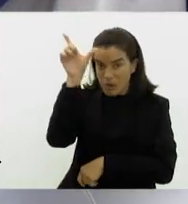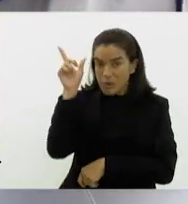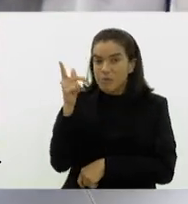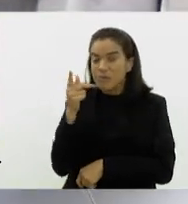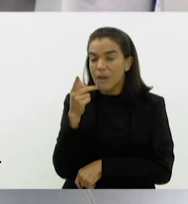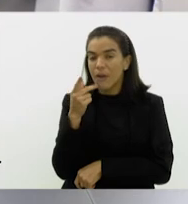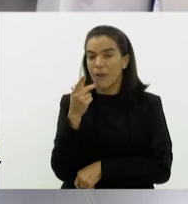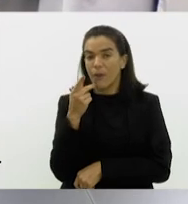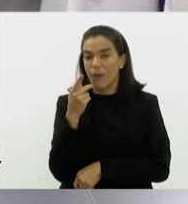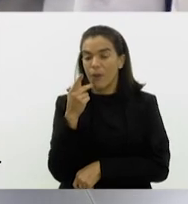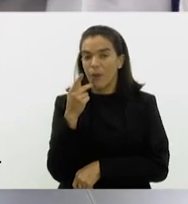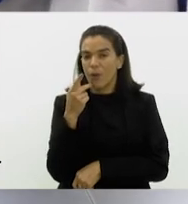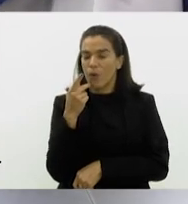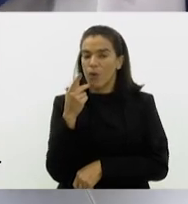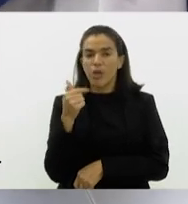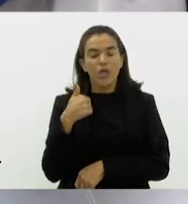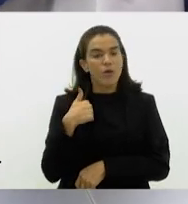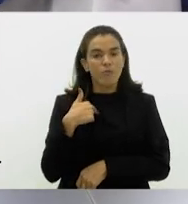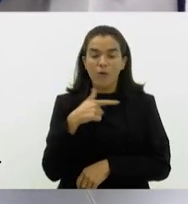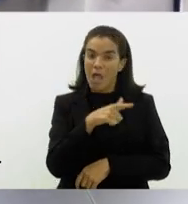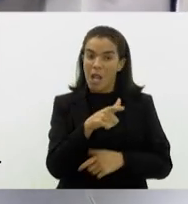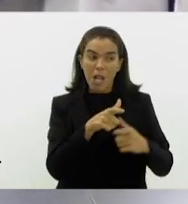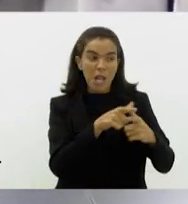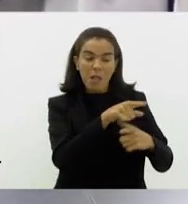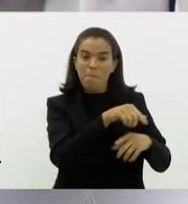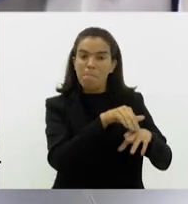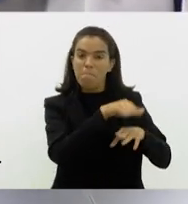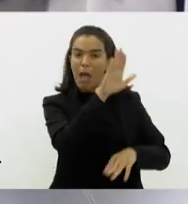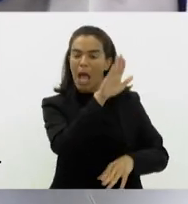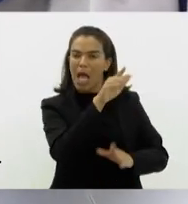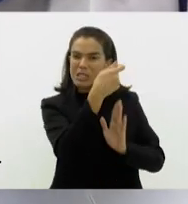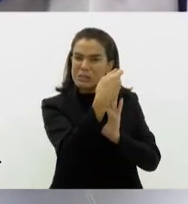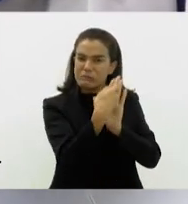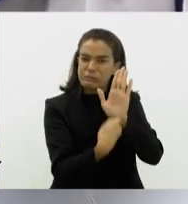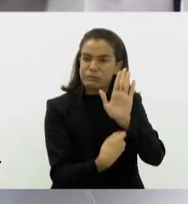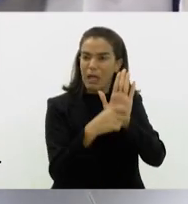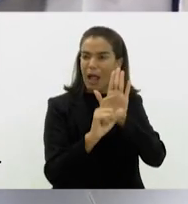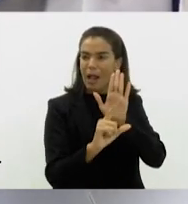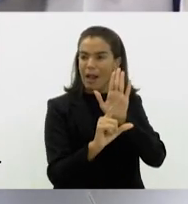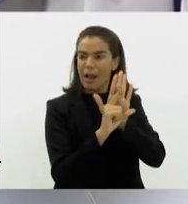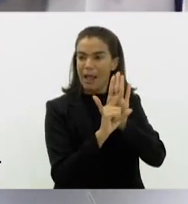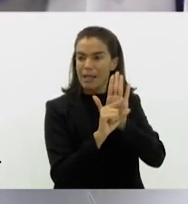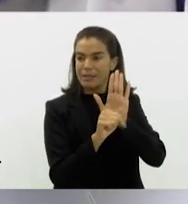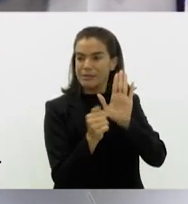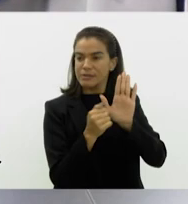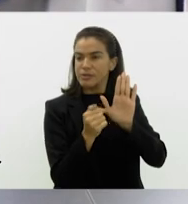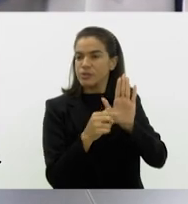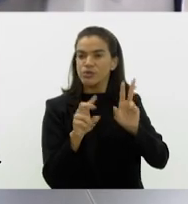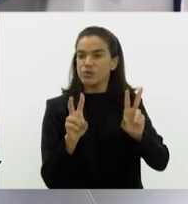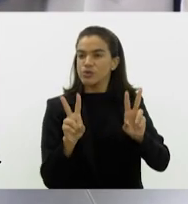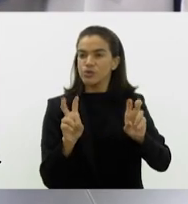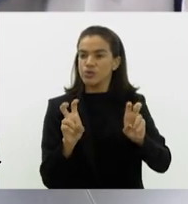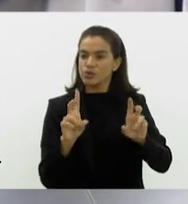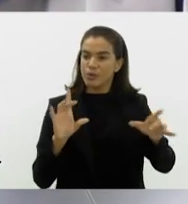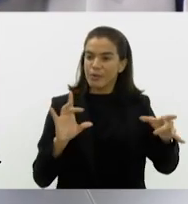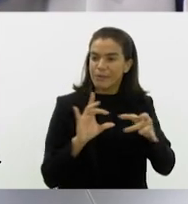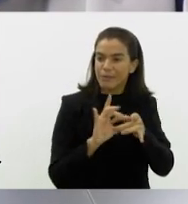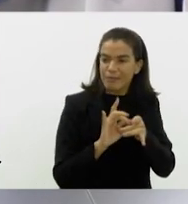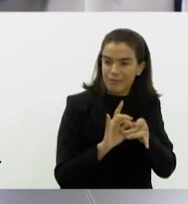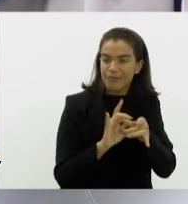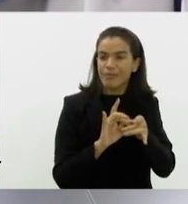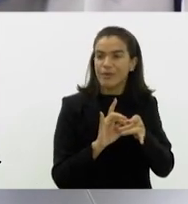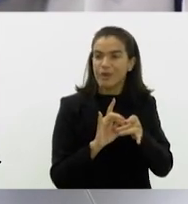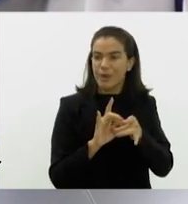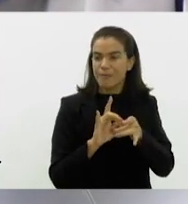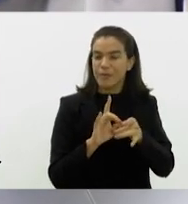seja o maior autor de leis já em vigência, sobre a questão relacionada, sobretudo, à